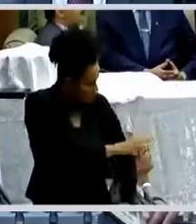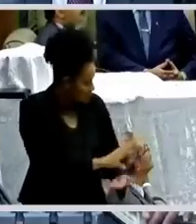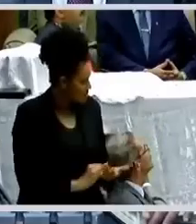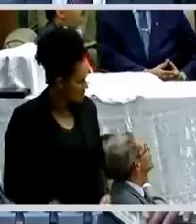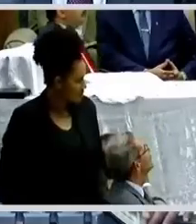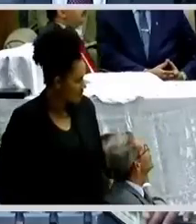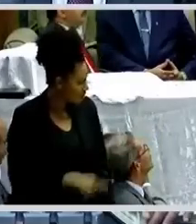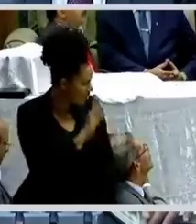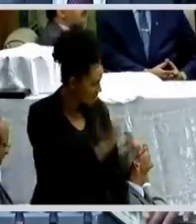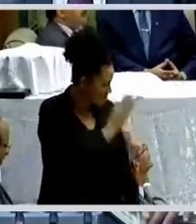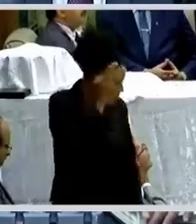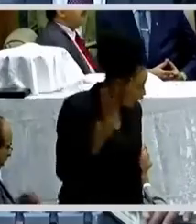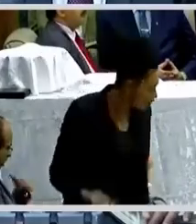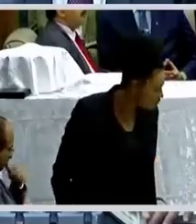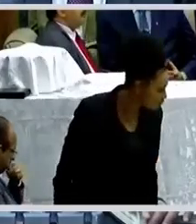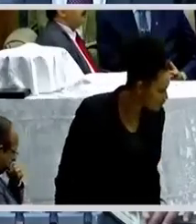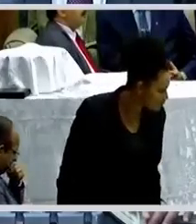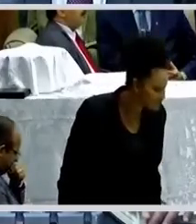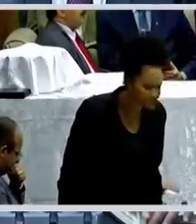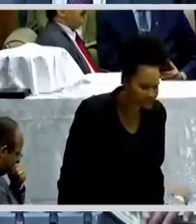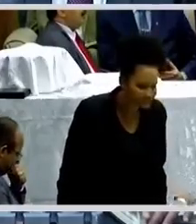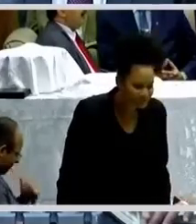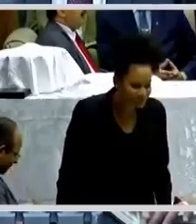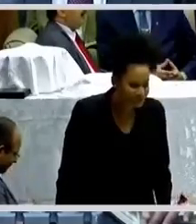fake news.